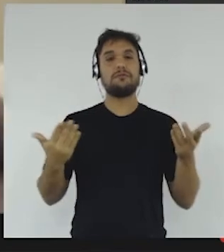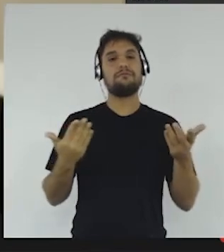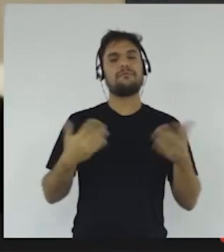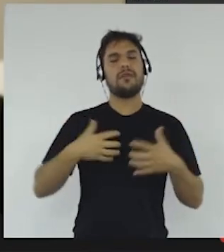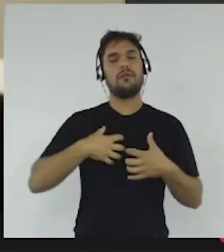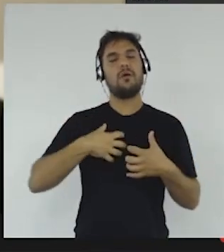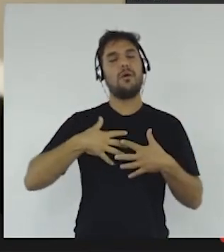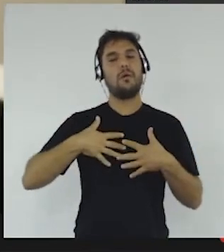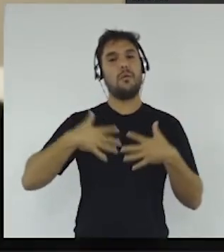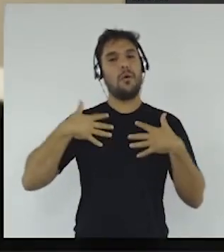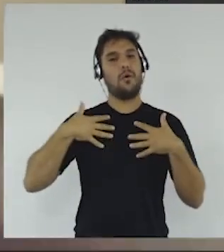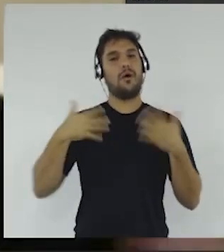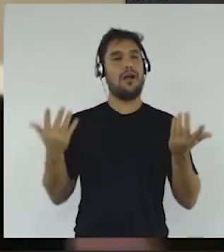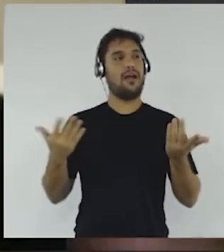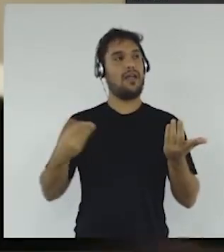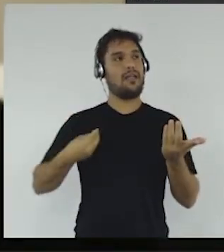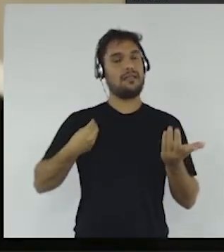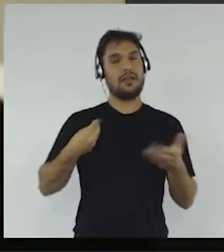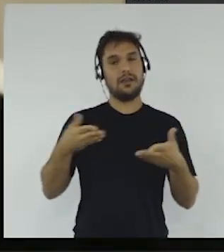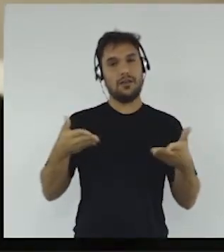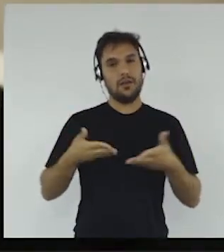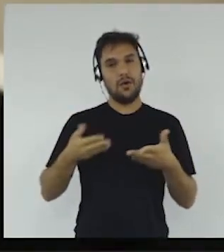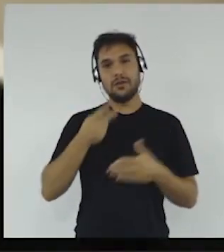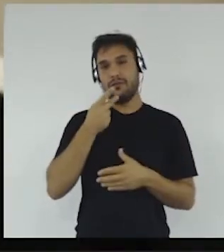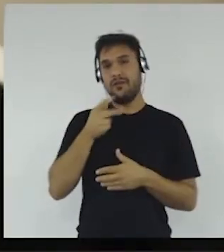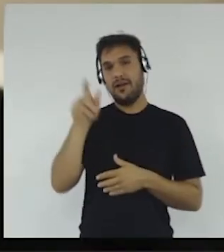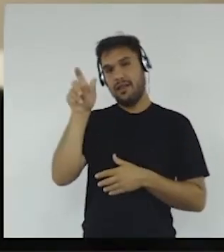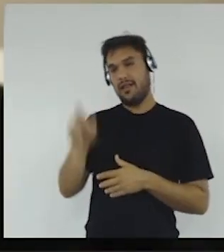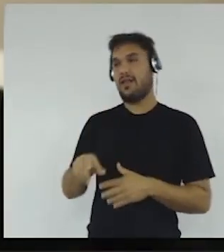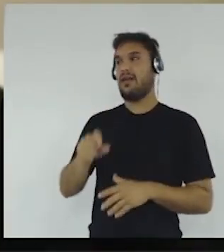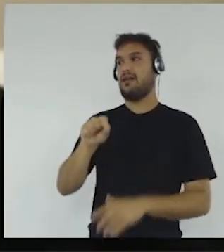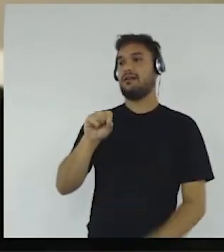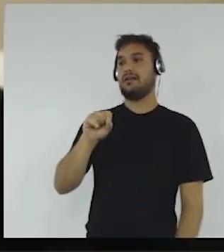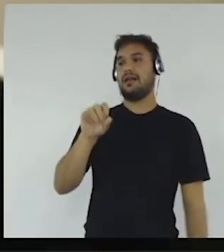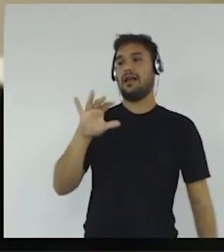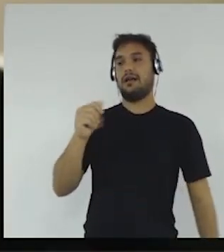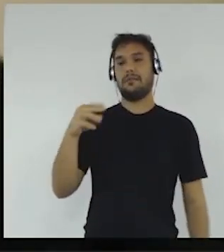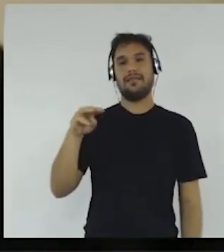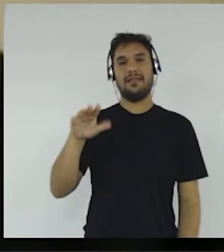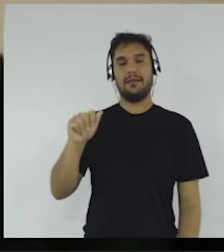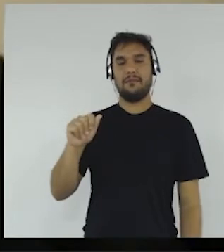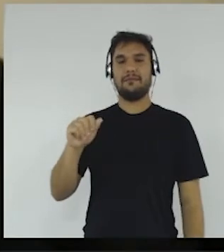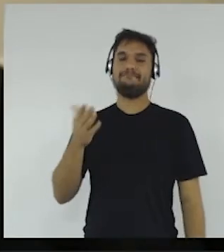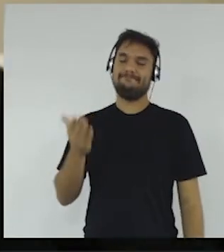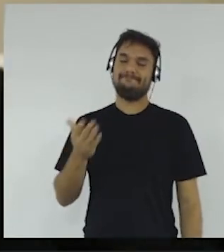é uma grande honra estar aqui hoje a falar de Silvio Capanema de Souza. Muito obrigado.